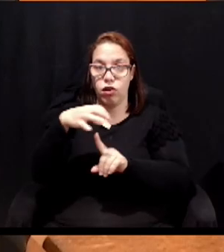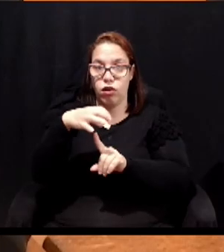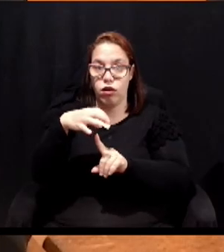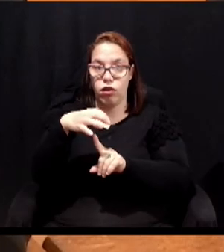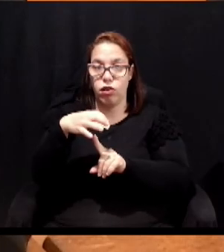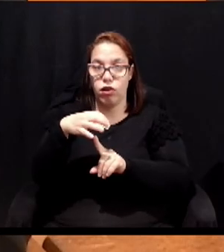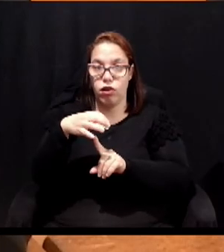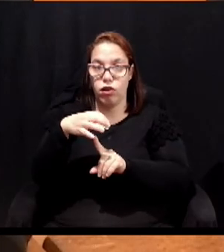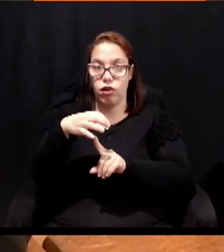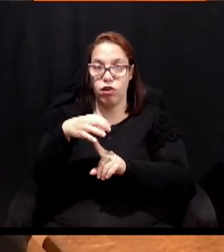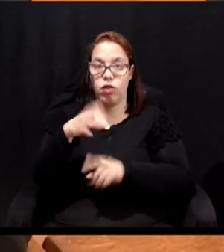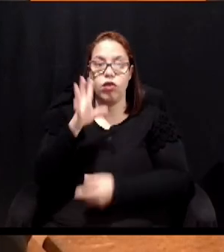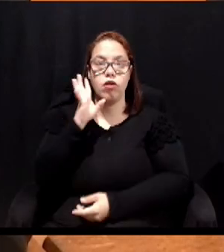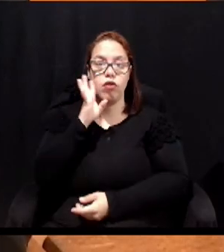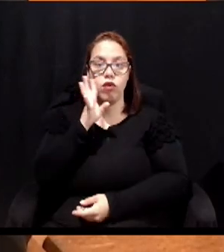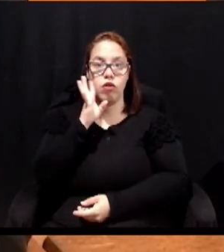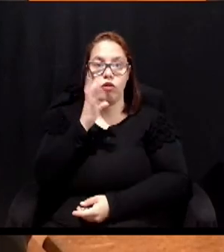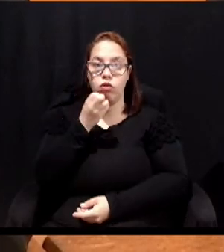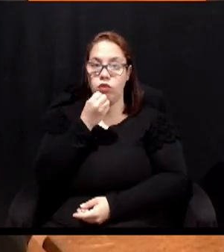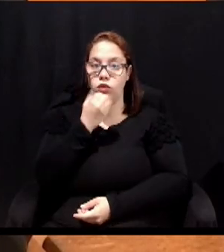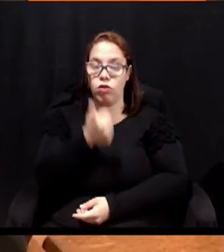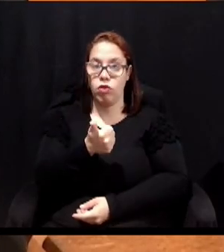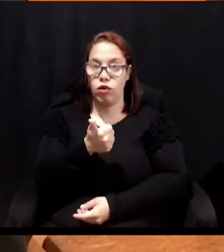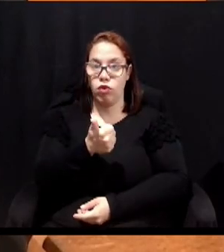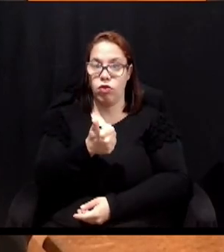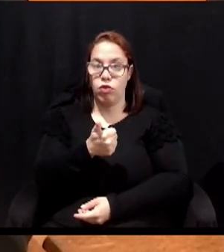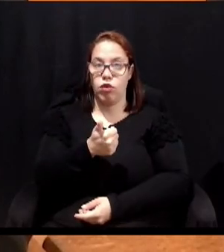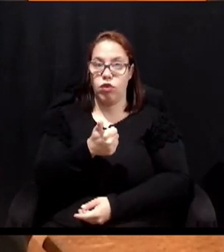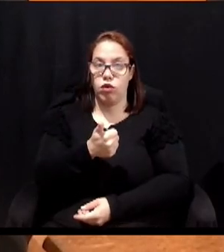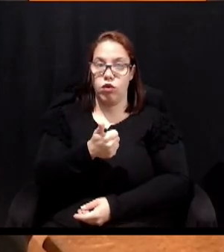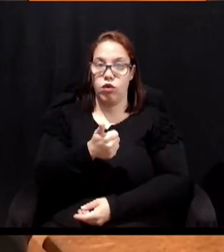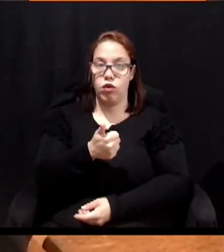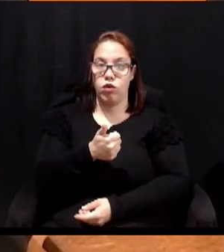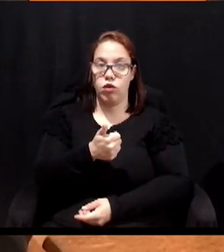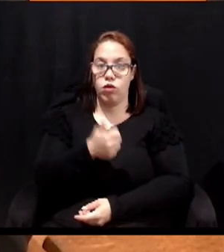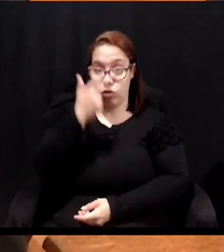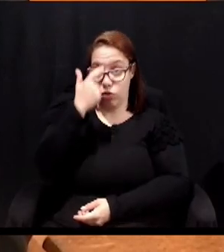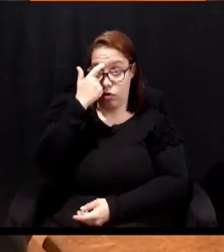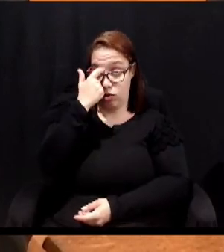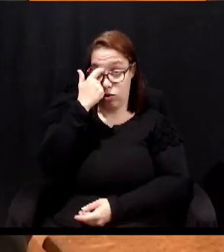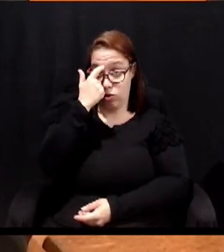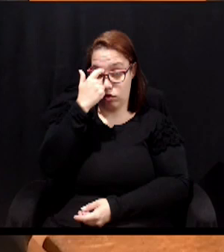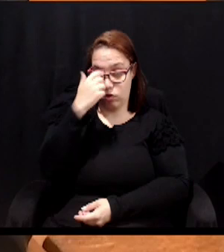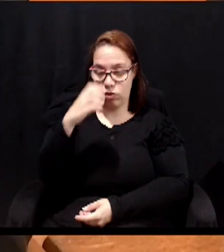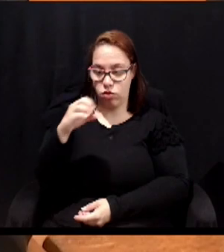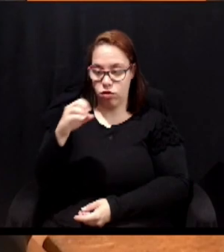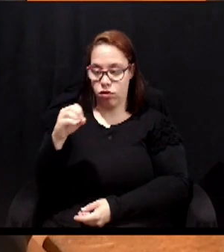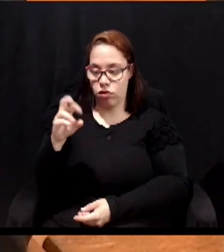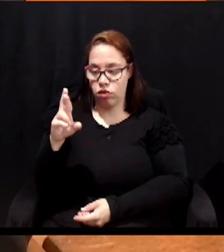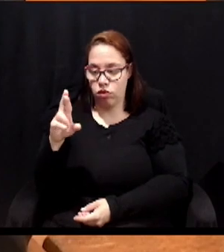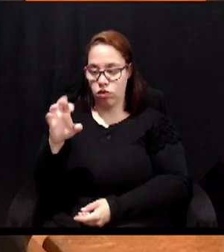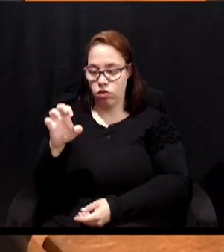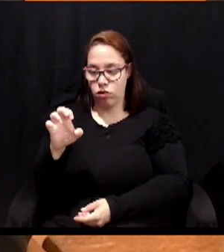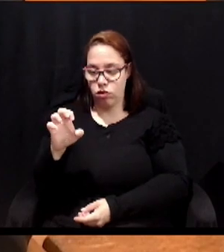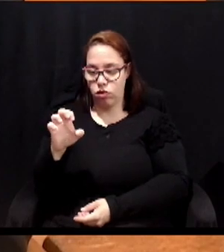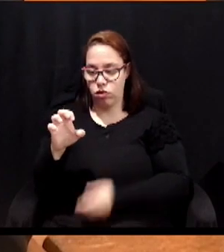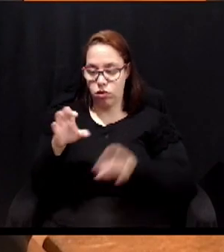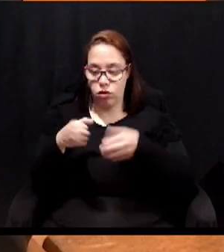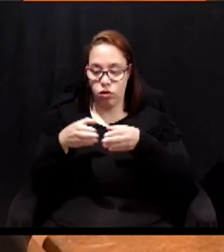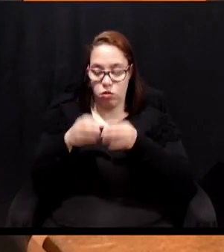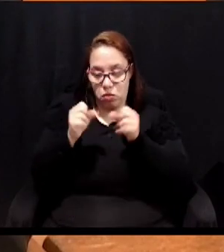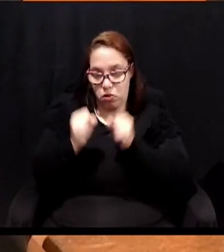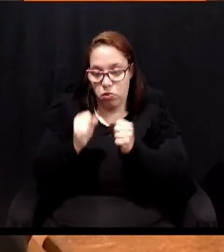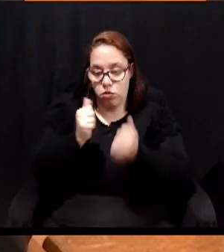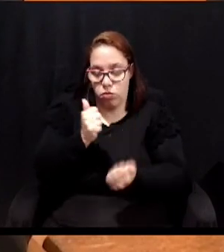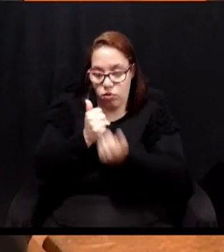muito legal, muito bom, se o CORE, a comissão, pudesse dar um apoio,